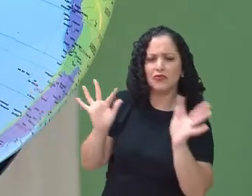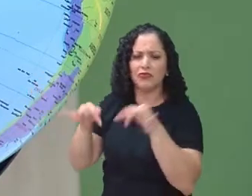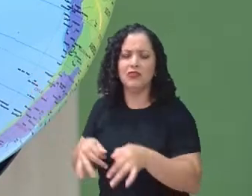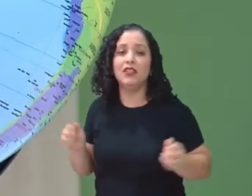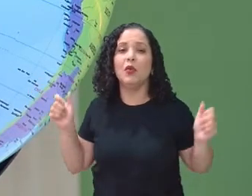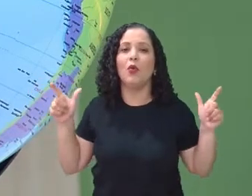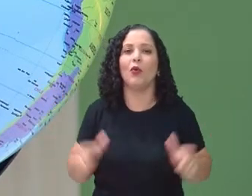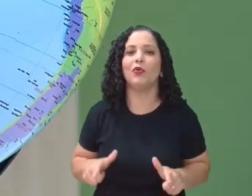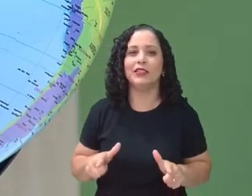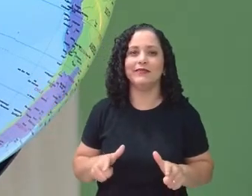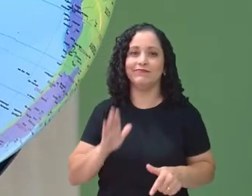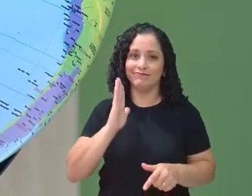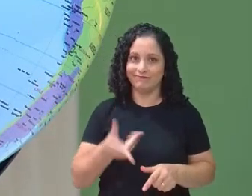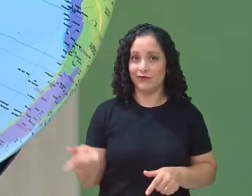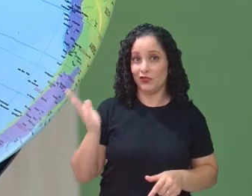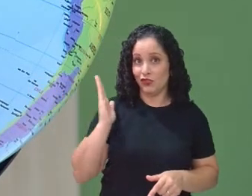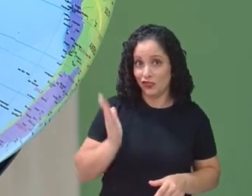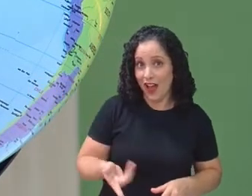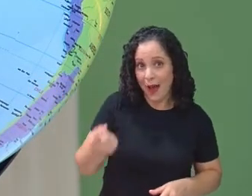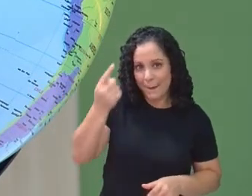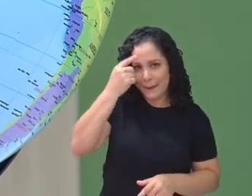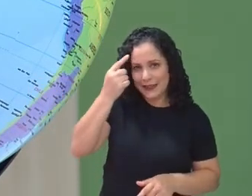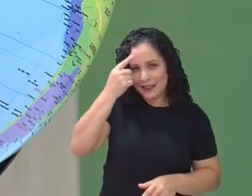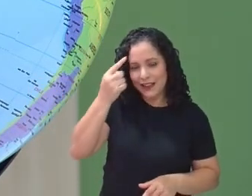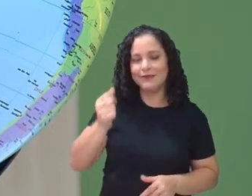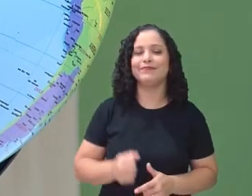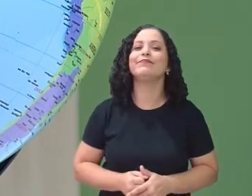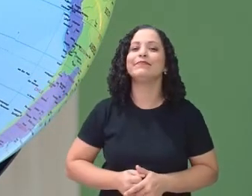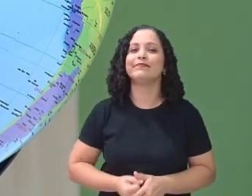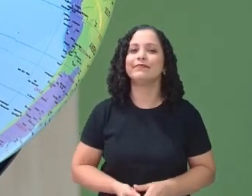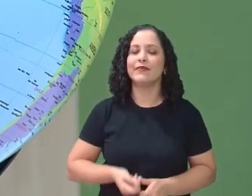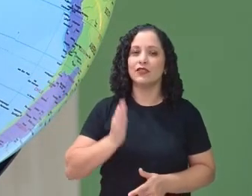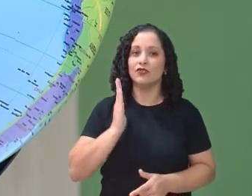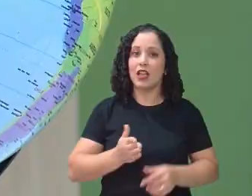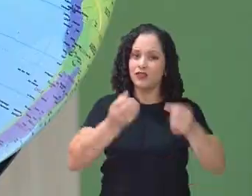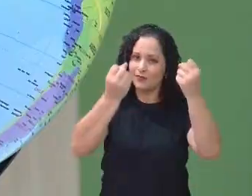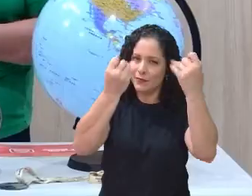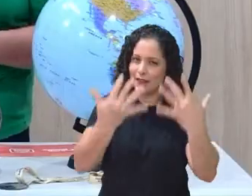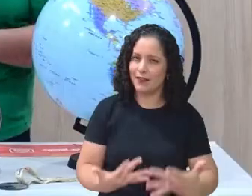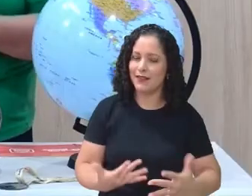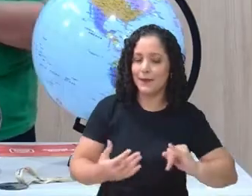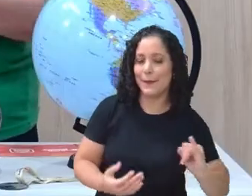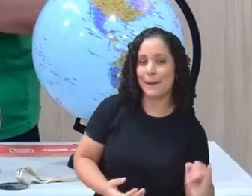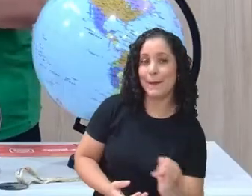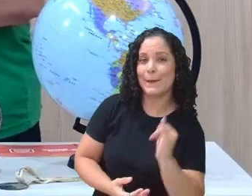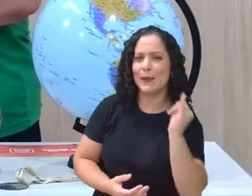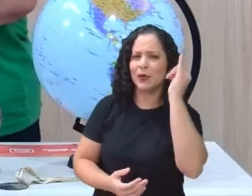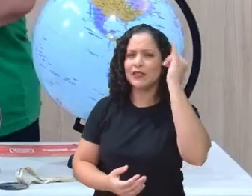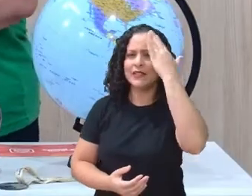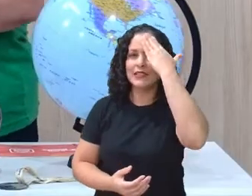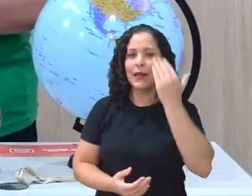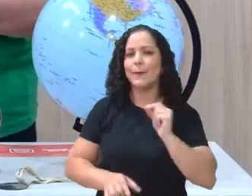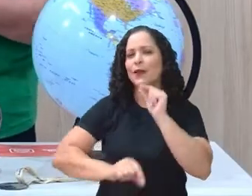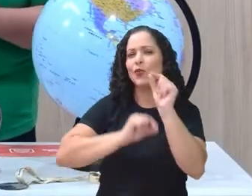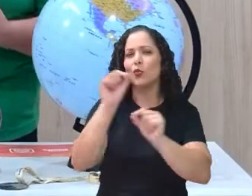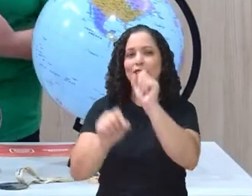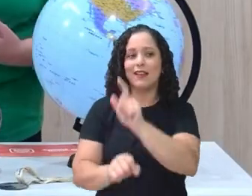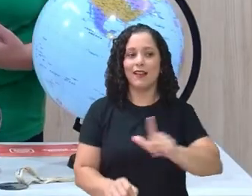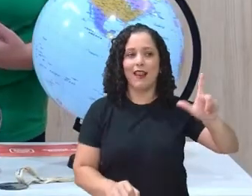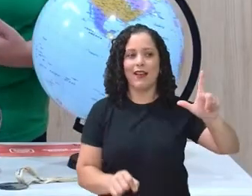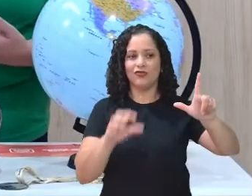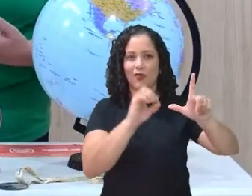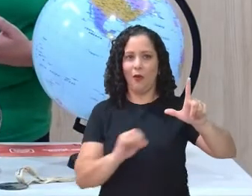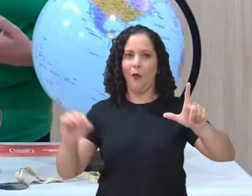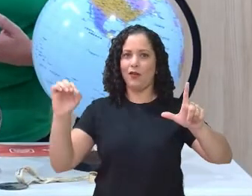foi pensado nisso também. Lembra que eu coloquei para vocês que é muito importante a gente saber qual é o lado oeste e qual é o lado